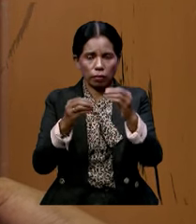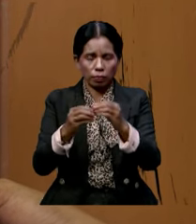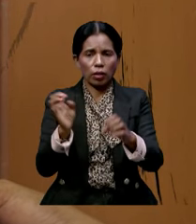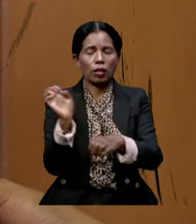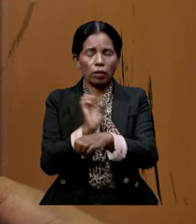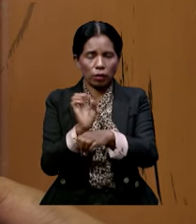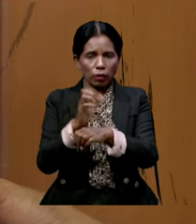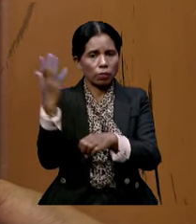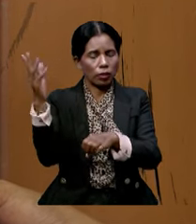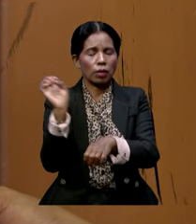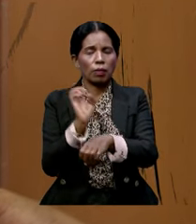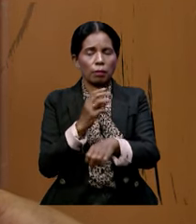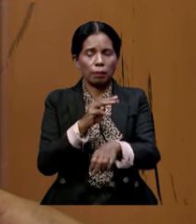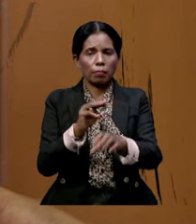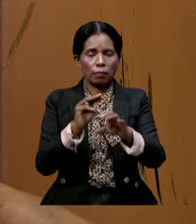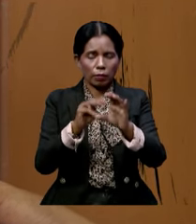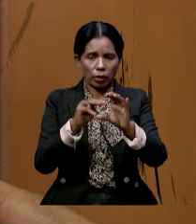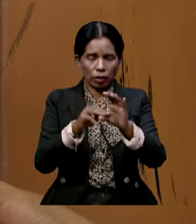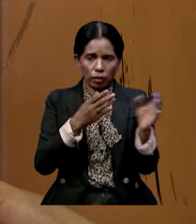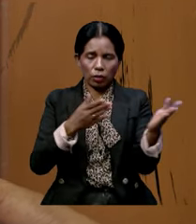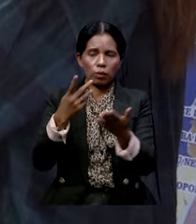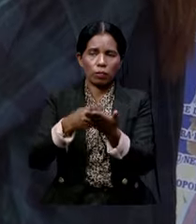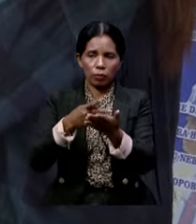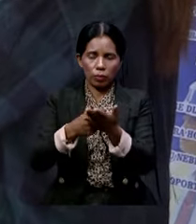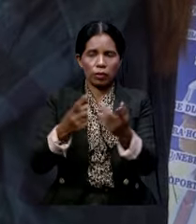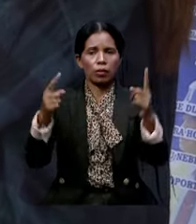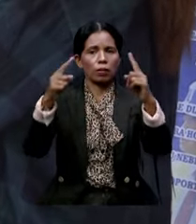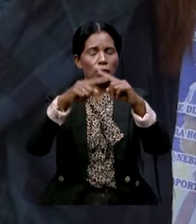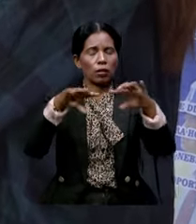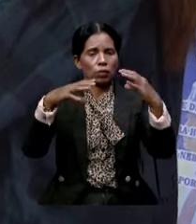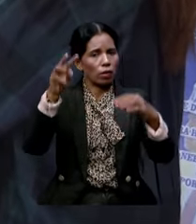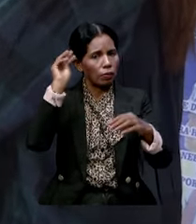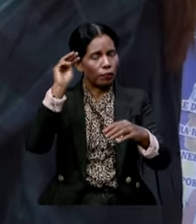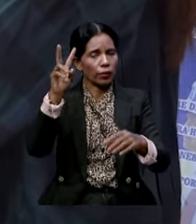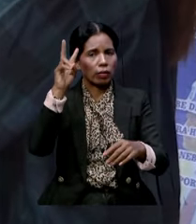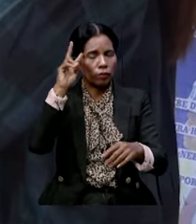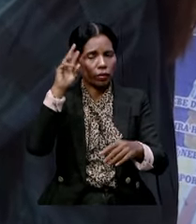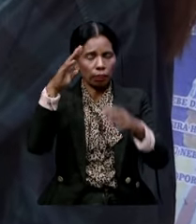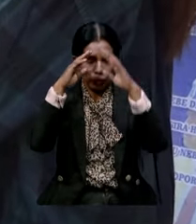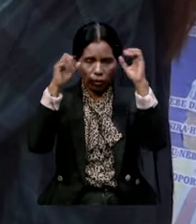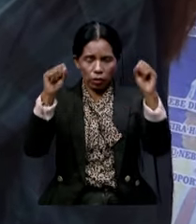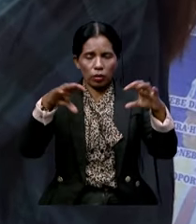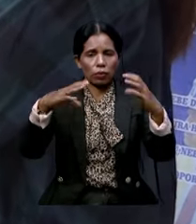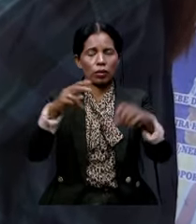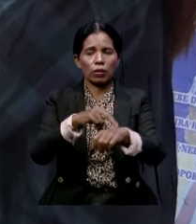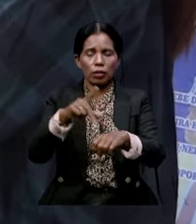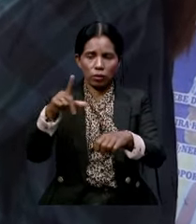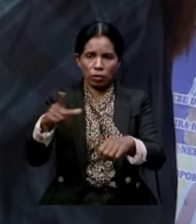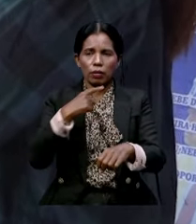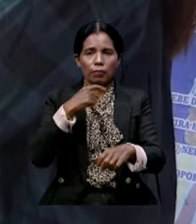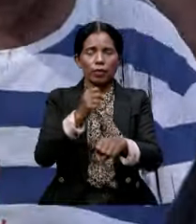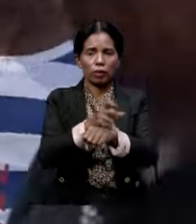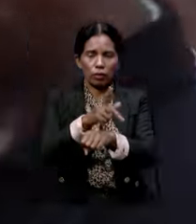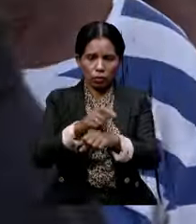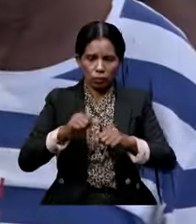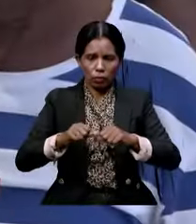econômica e o mercado, a foi ricas proposta para o Conselho Ministro. Vice-presidente do Conselho Nacional do Trabalho, Atetem, CFOP, se